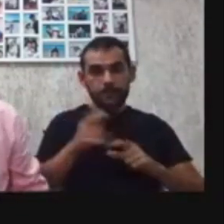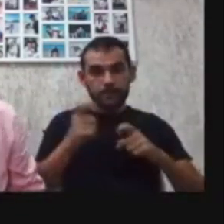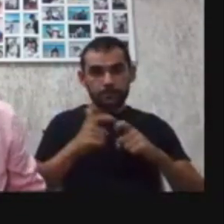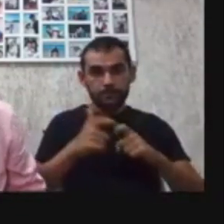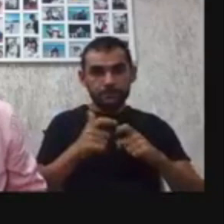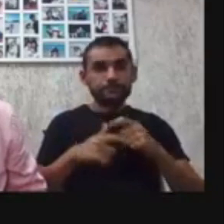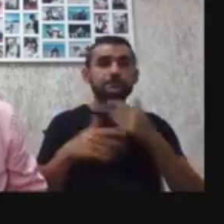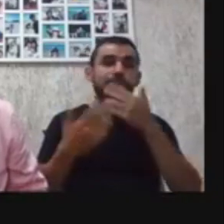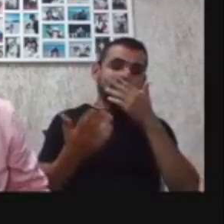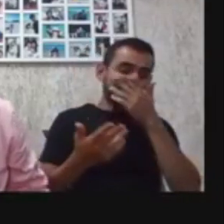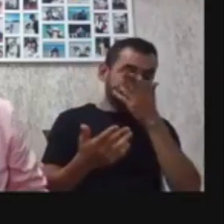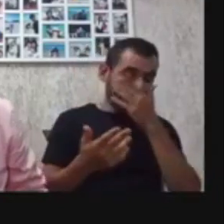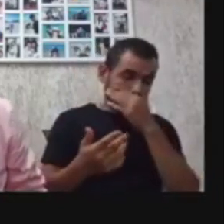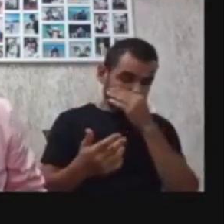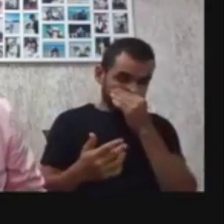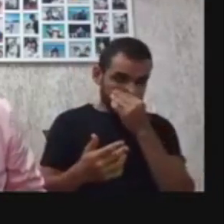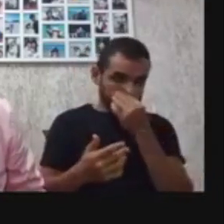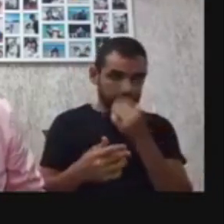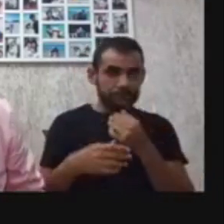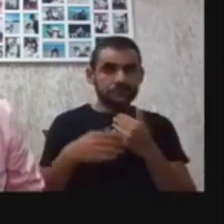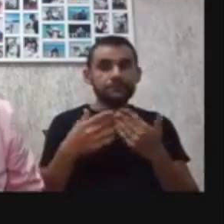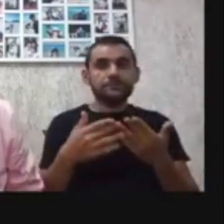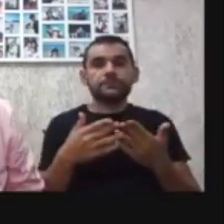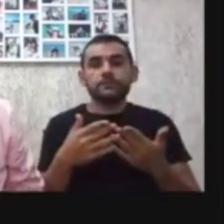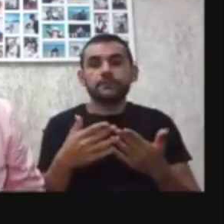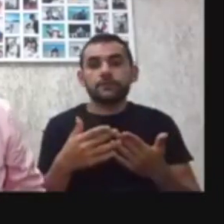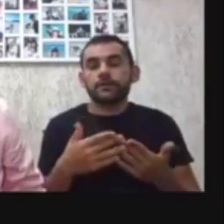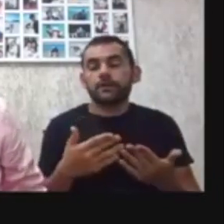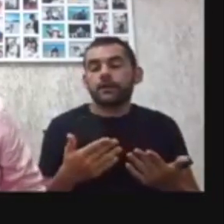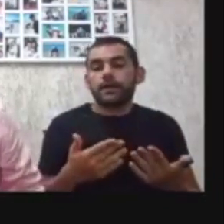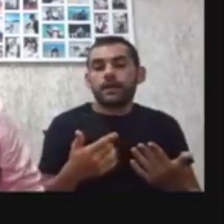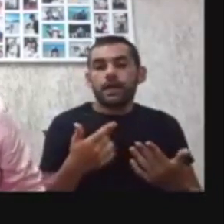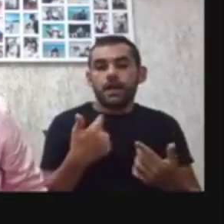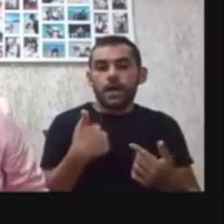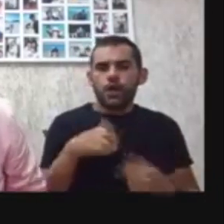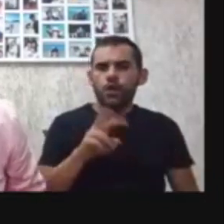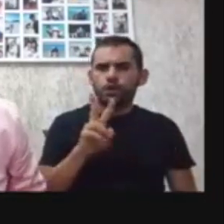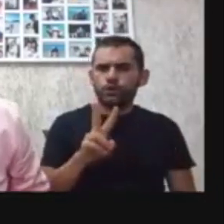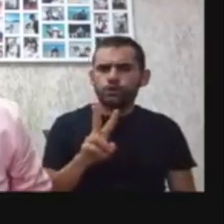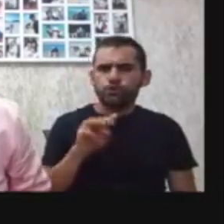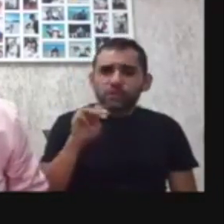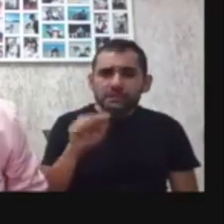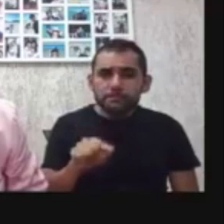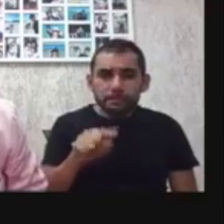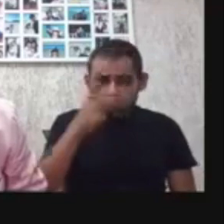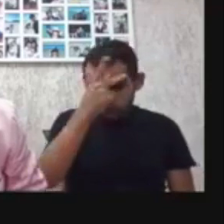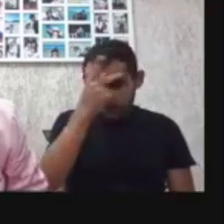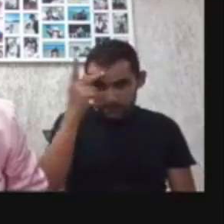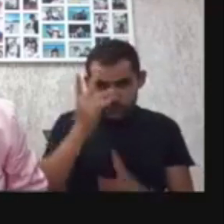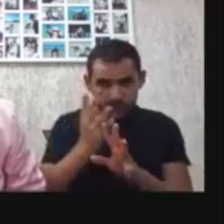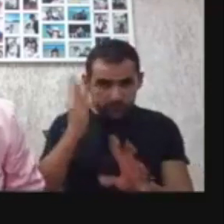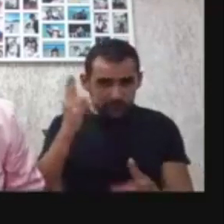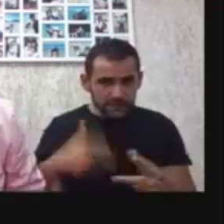médicos. Ó, doutor, ó, casa de saúde, eu estou com 2.000 pessoas na fila de cirurgia.